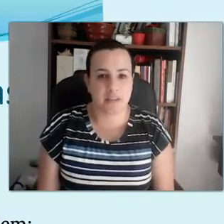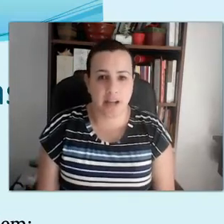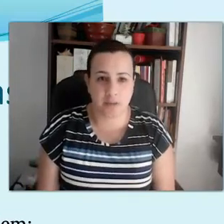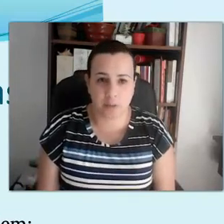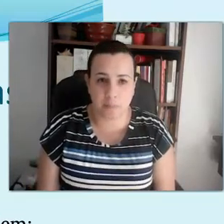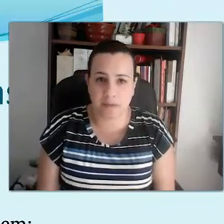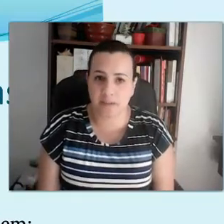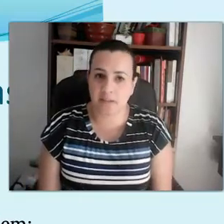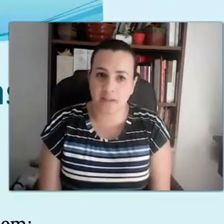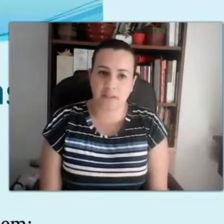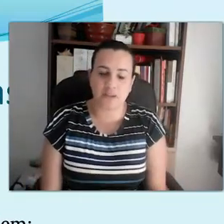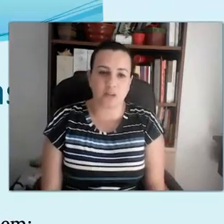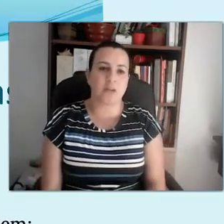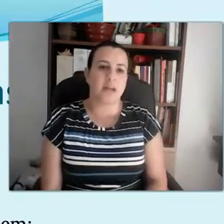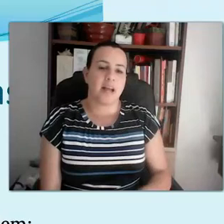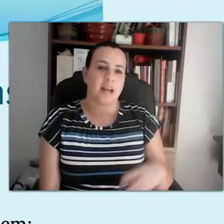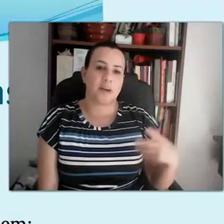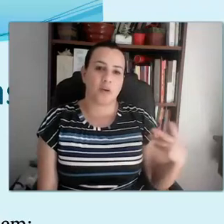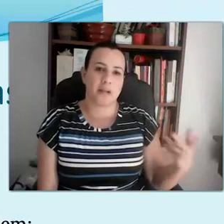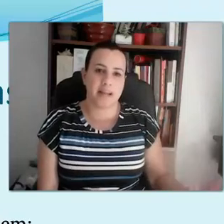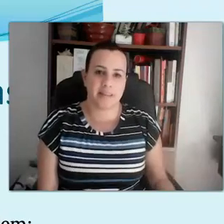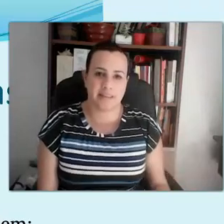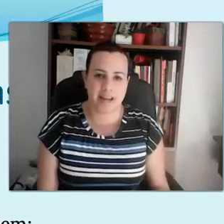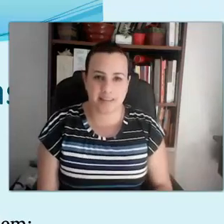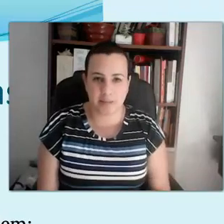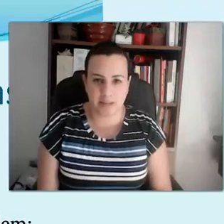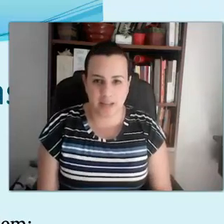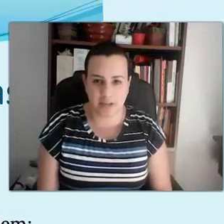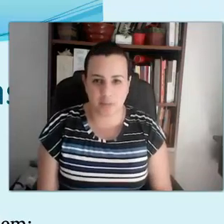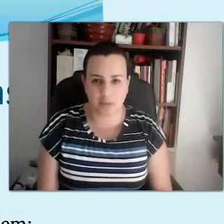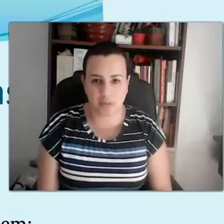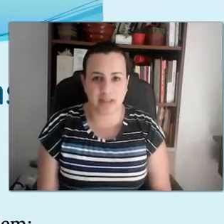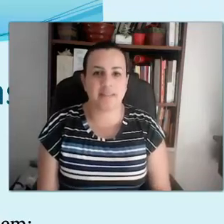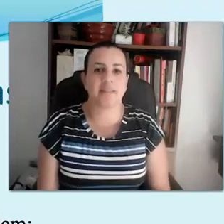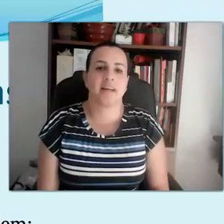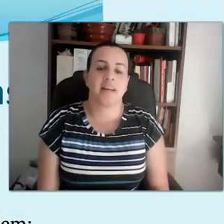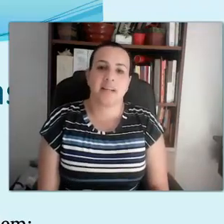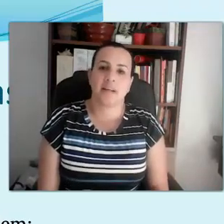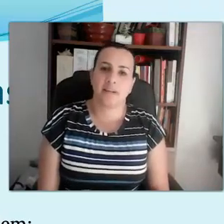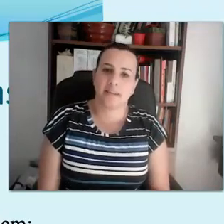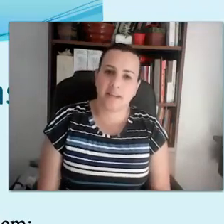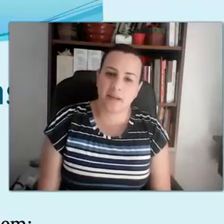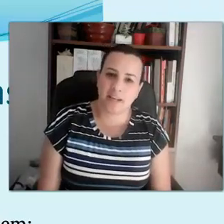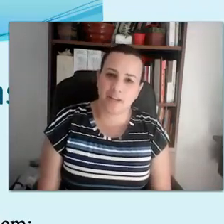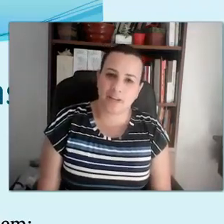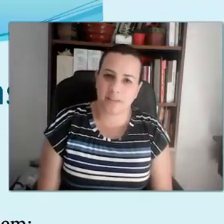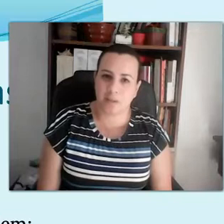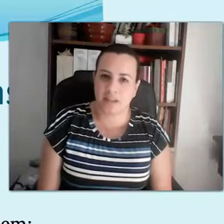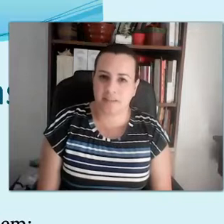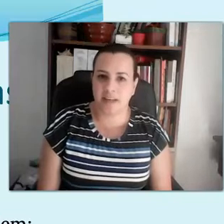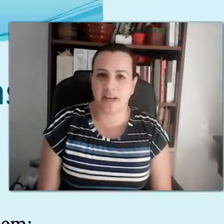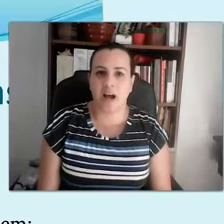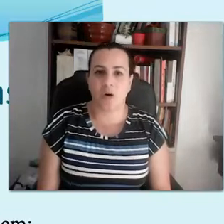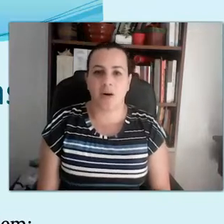regras gramaticais próprias, então, nesse sentido, ela não obedece às regras gramaticais do português, não necessariamente